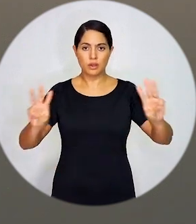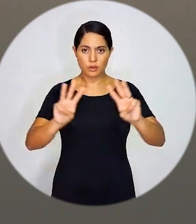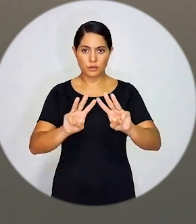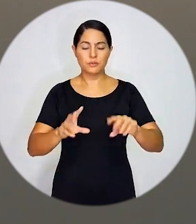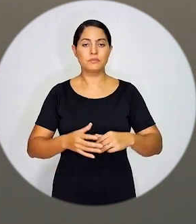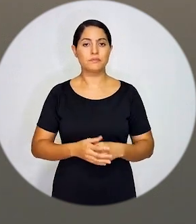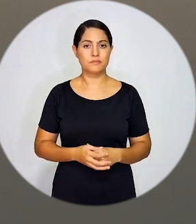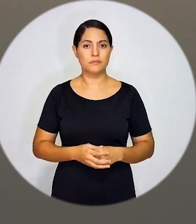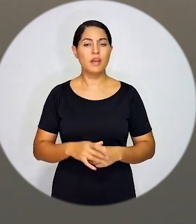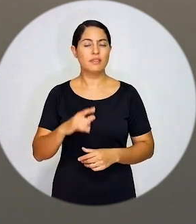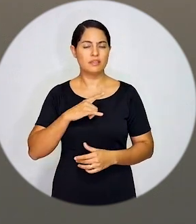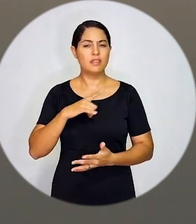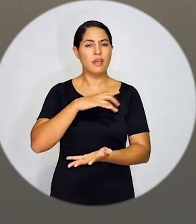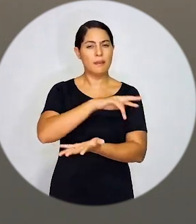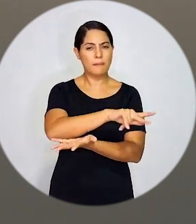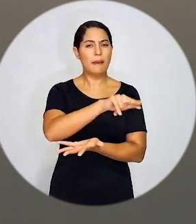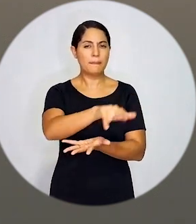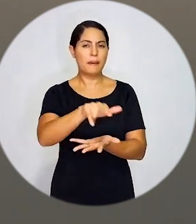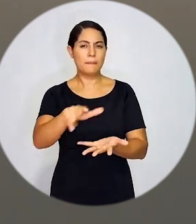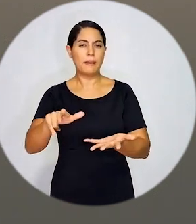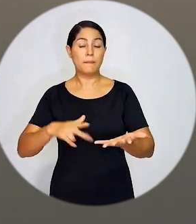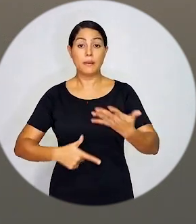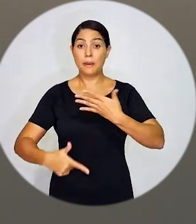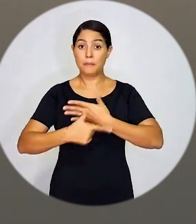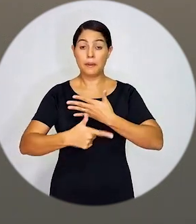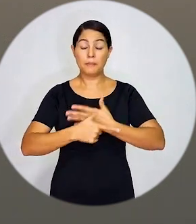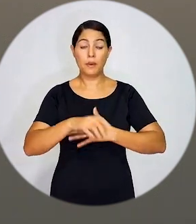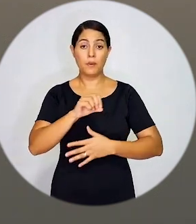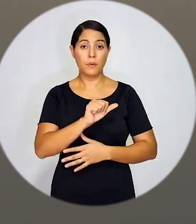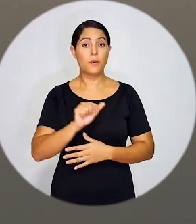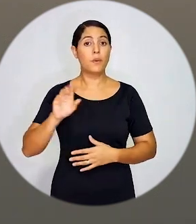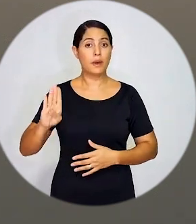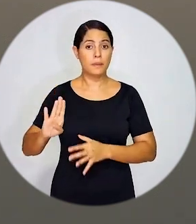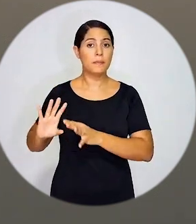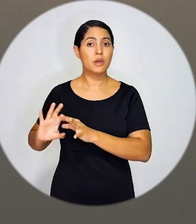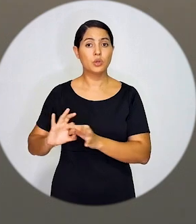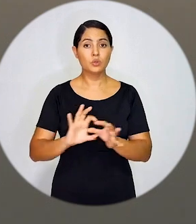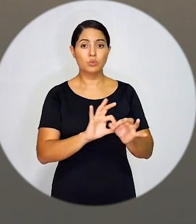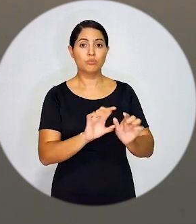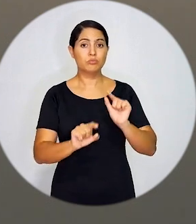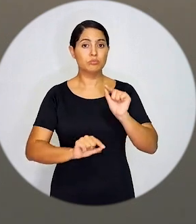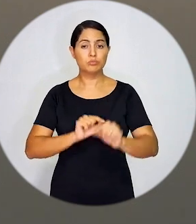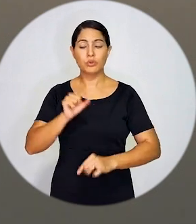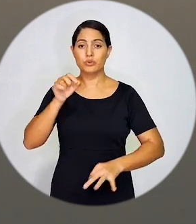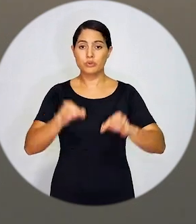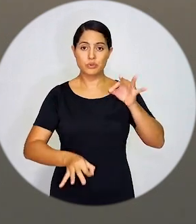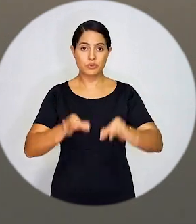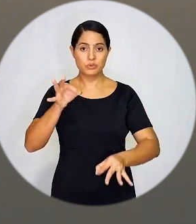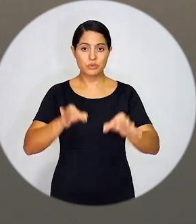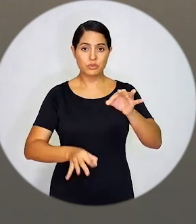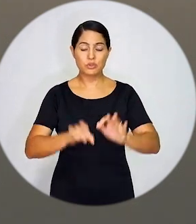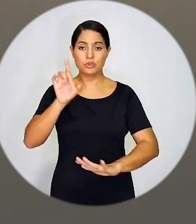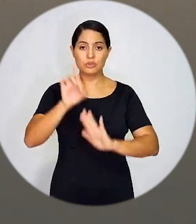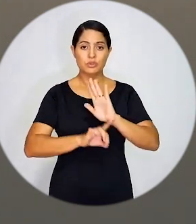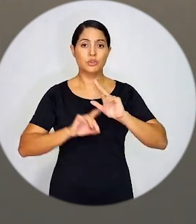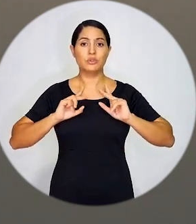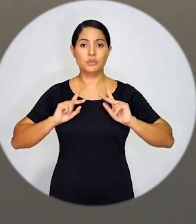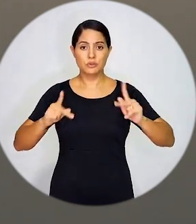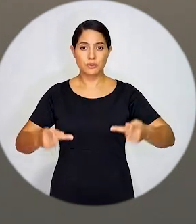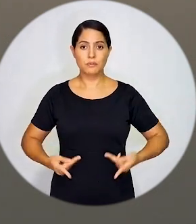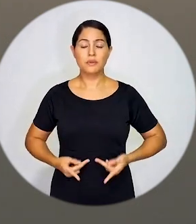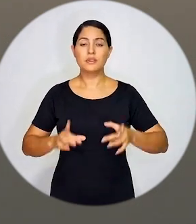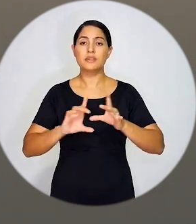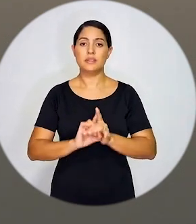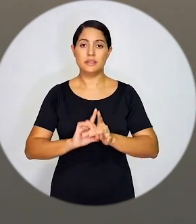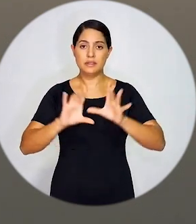Organização das Nações Unidas. Essas distinções marcam o papel da Ordem dos Advogados do Brasil no fomento à justiça, aos